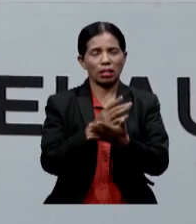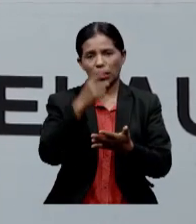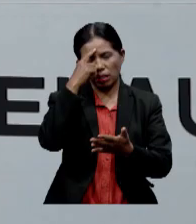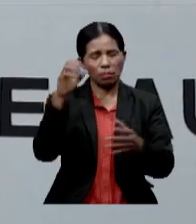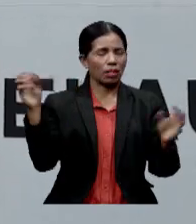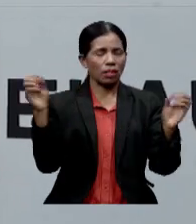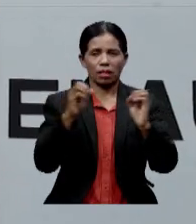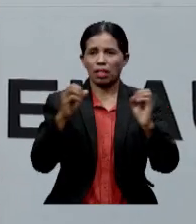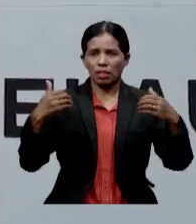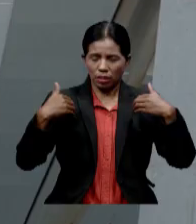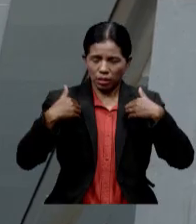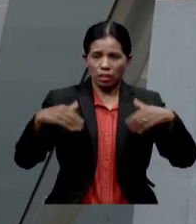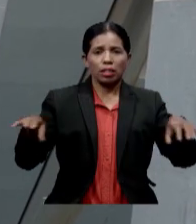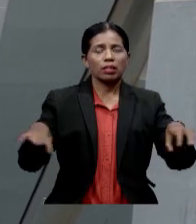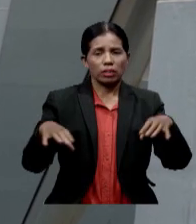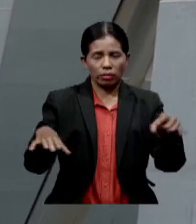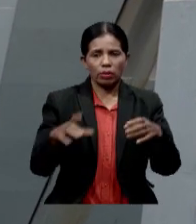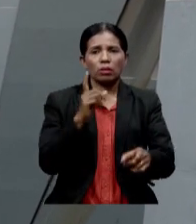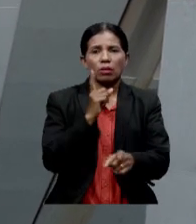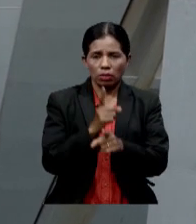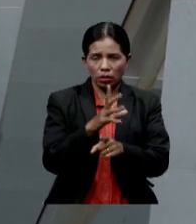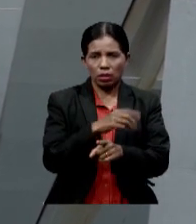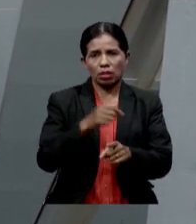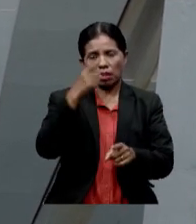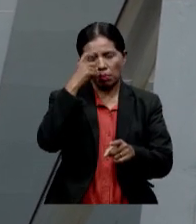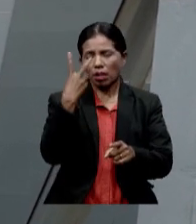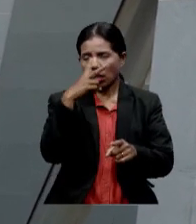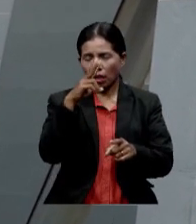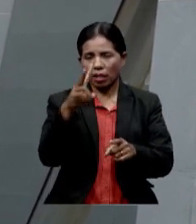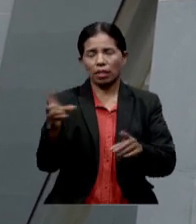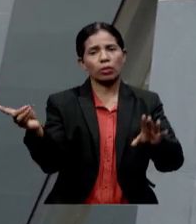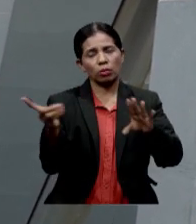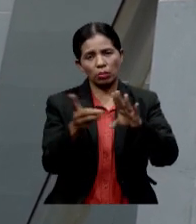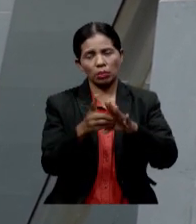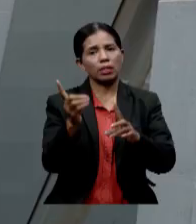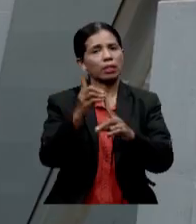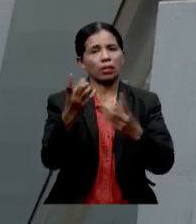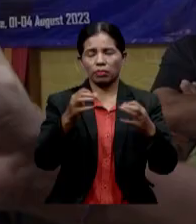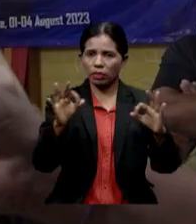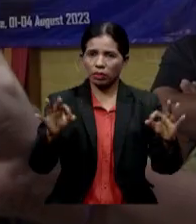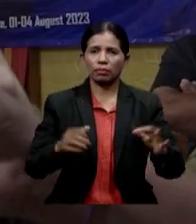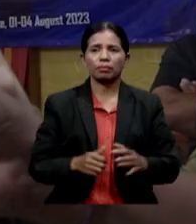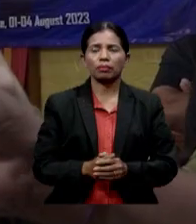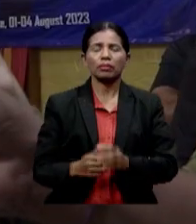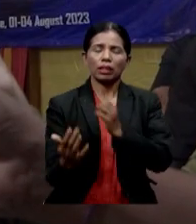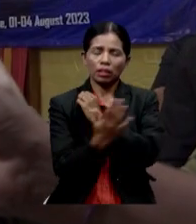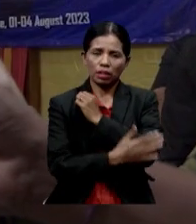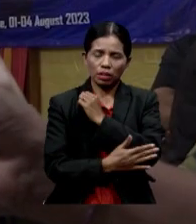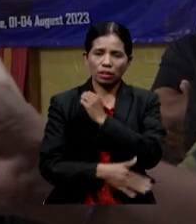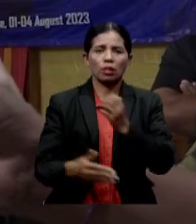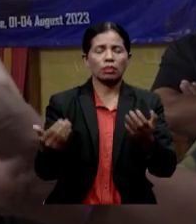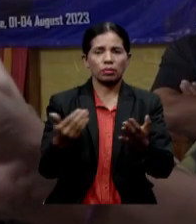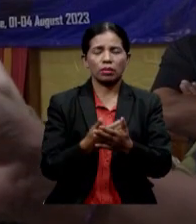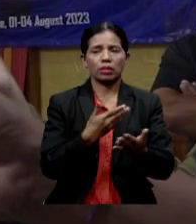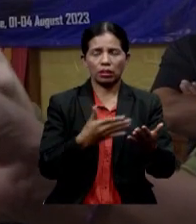especial a tuhalo inspeção barro refere, hori renova documento expirado cleurona. Nação foi um sassambalo e foi